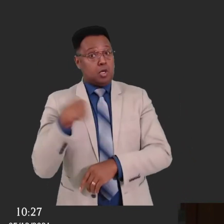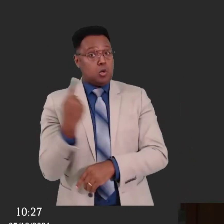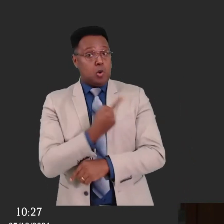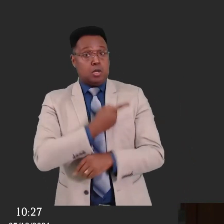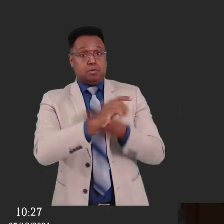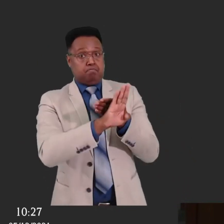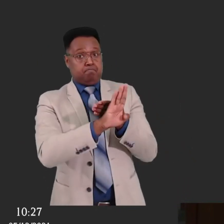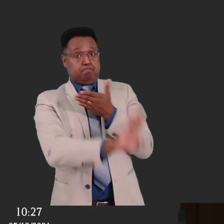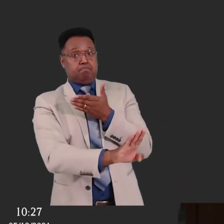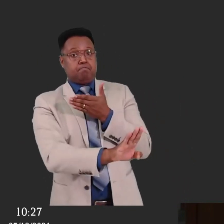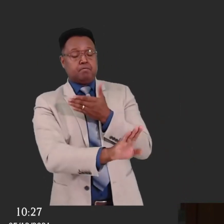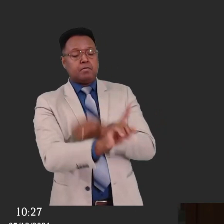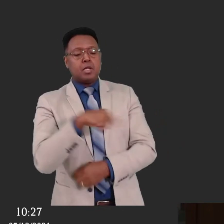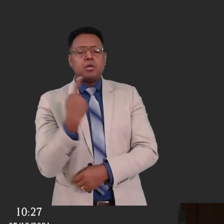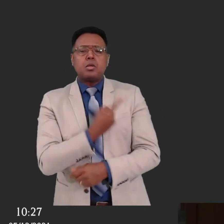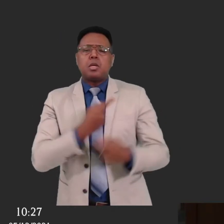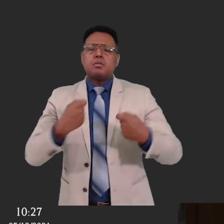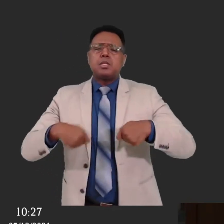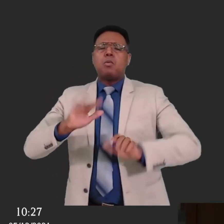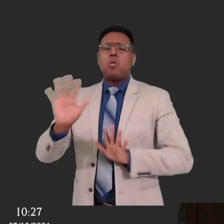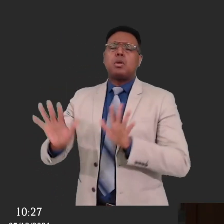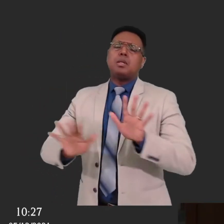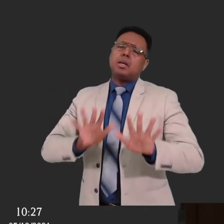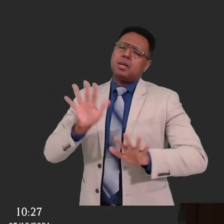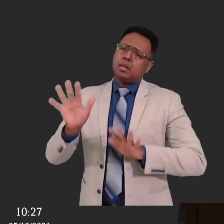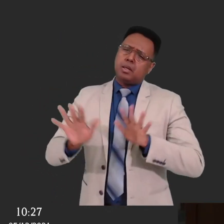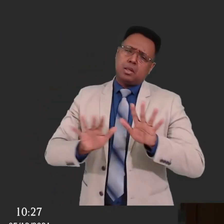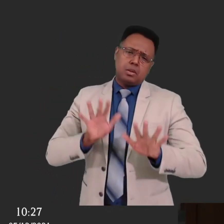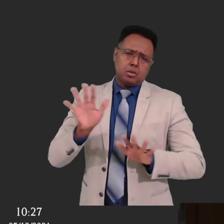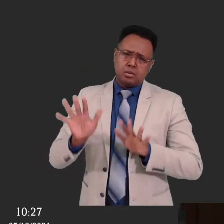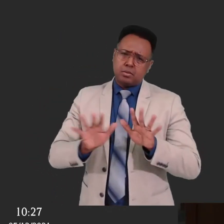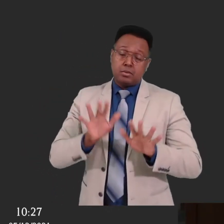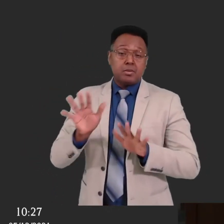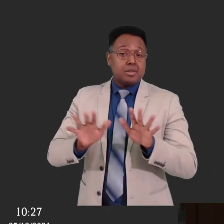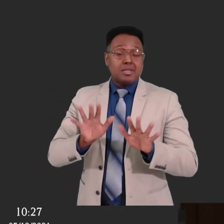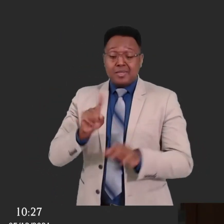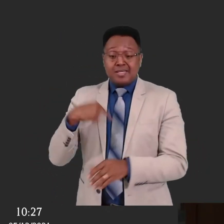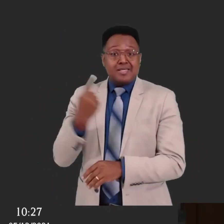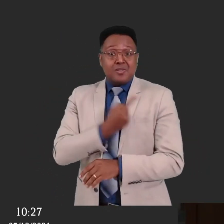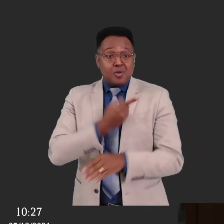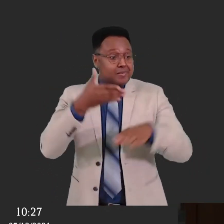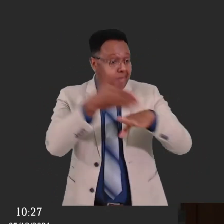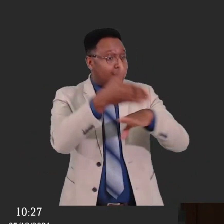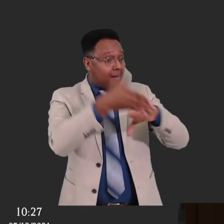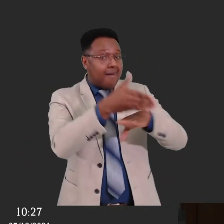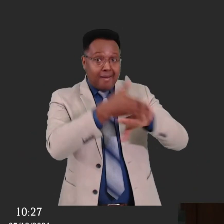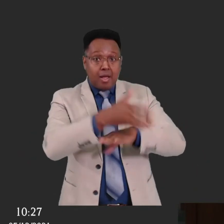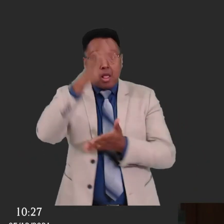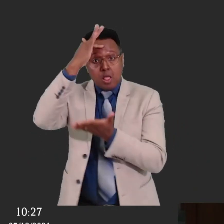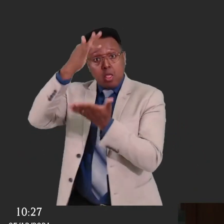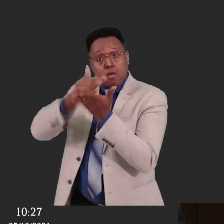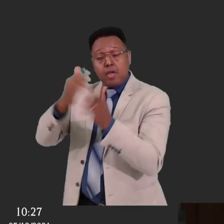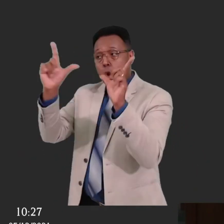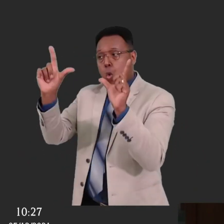poucos, estas contaminações não venham também corroendo a nossa fé. E, com isso, nós vamos esfriando